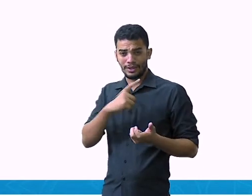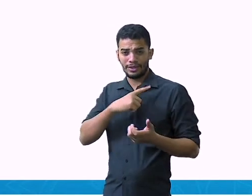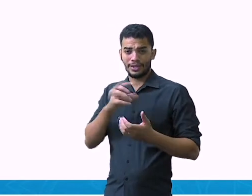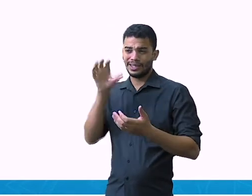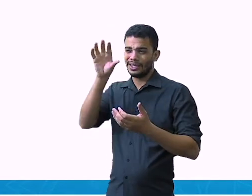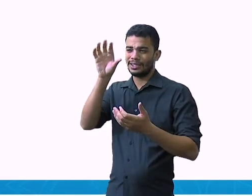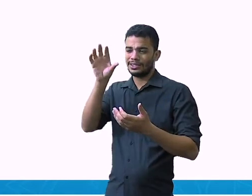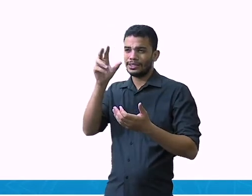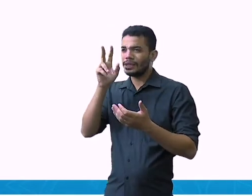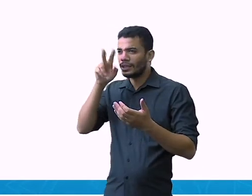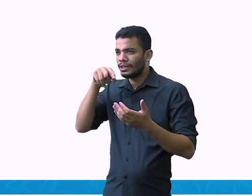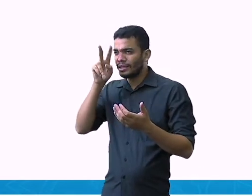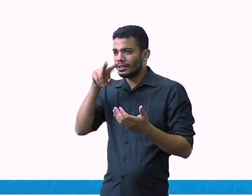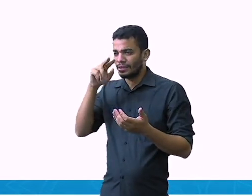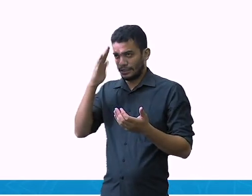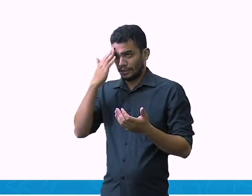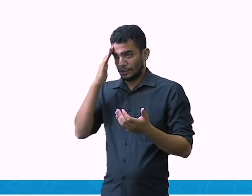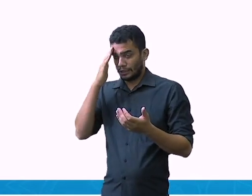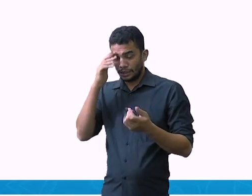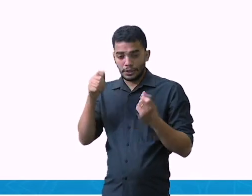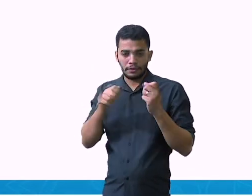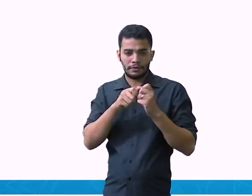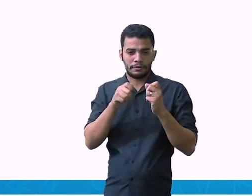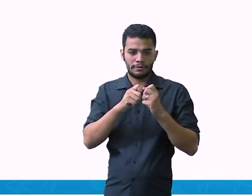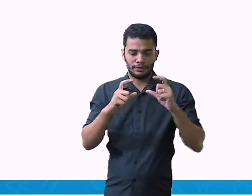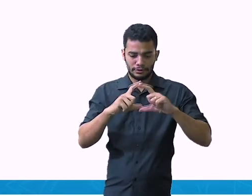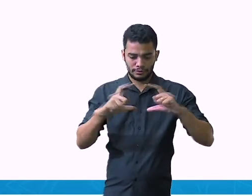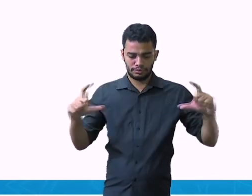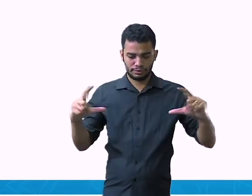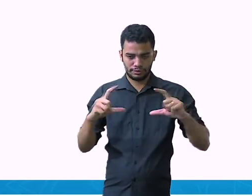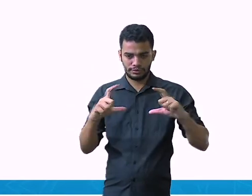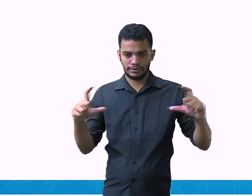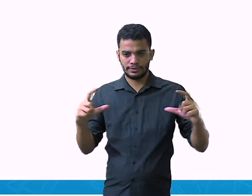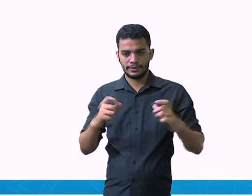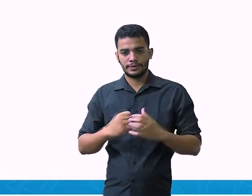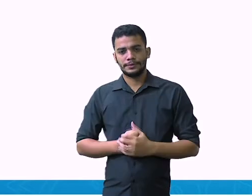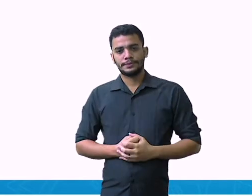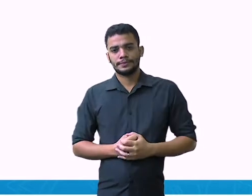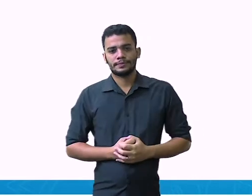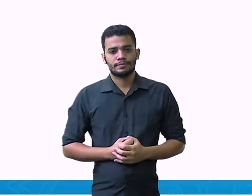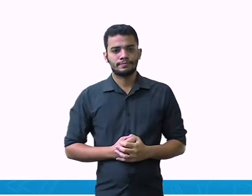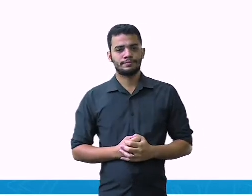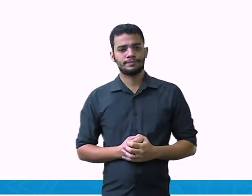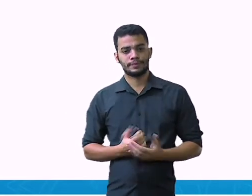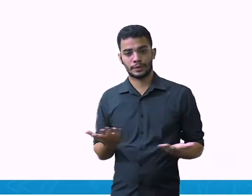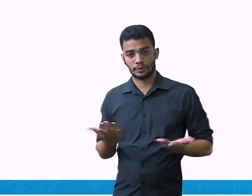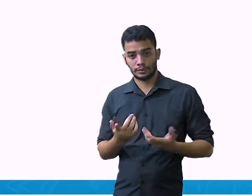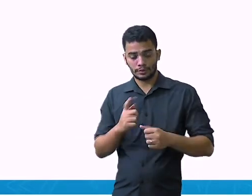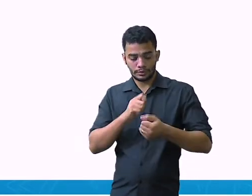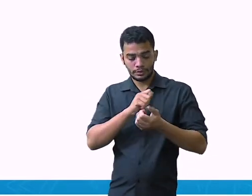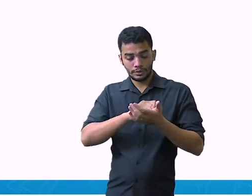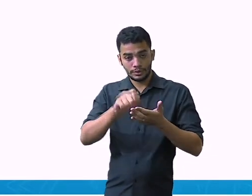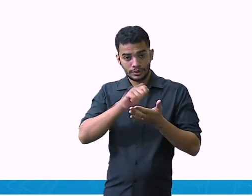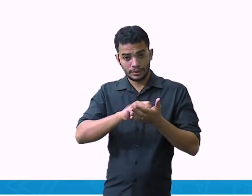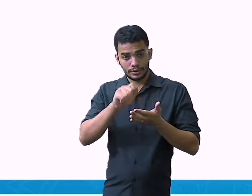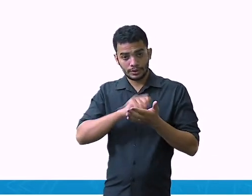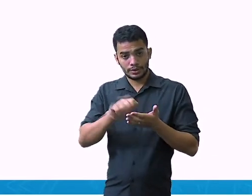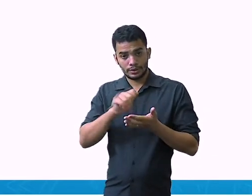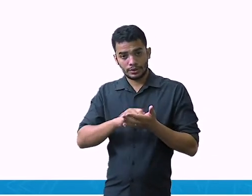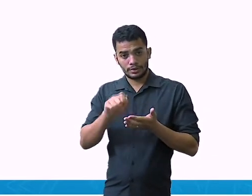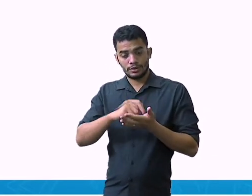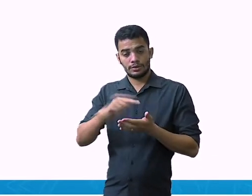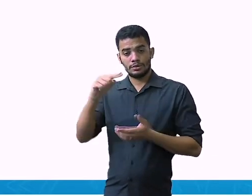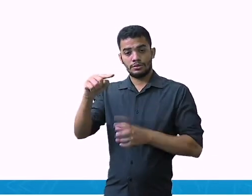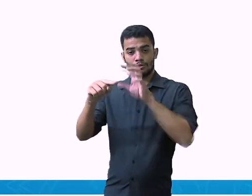vai lá no nosso resuminho, dá uma lida para que você possa responder. Então, escreva as frações abaixo nos